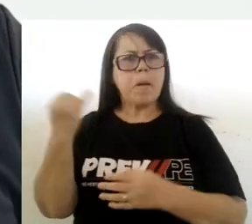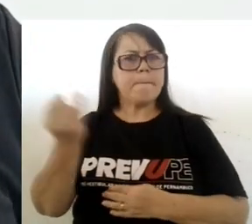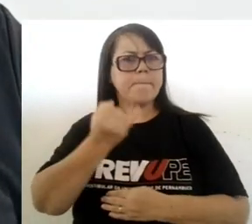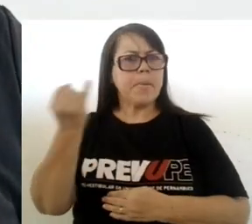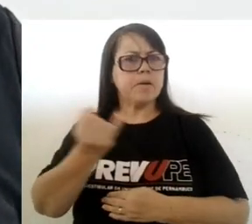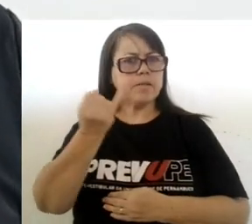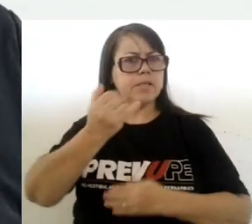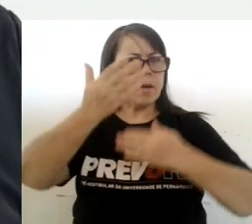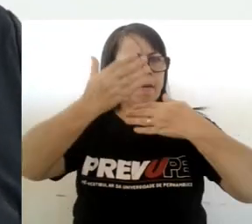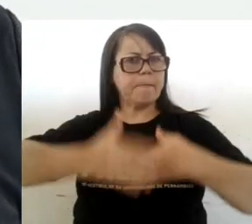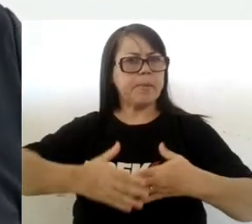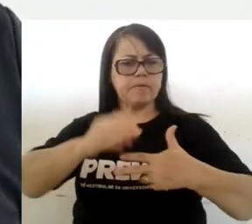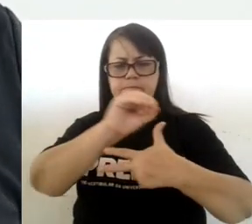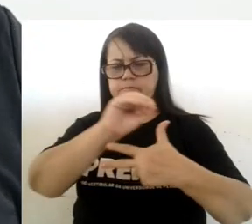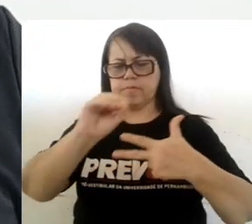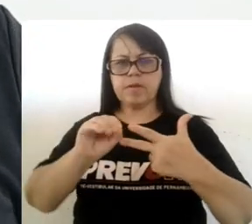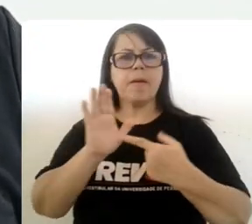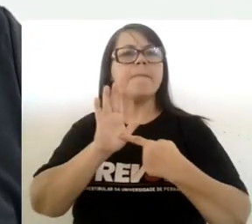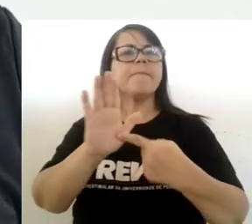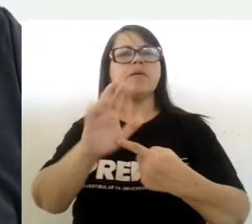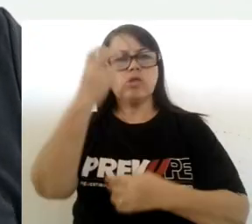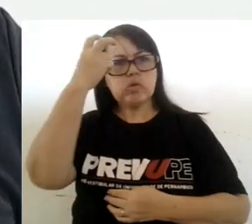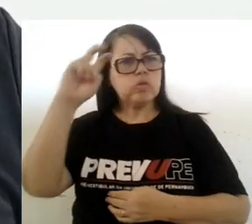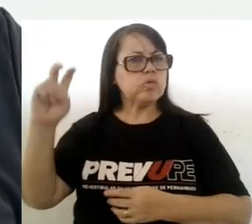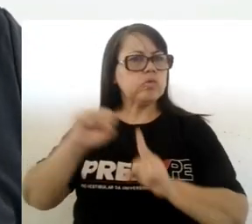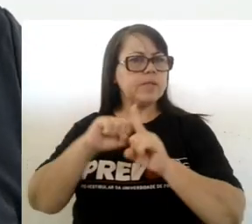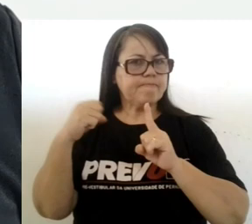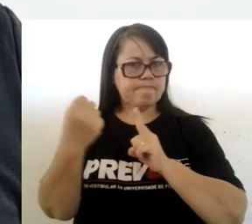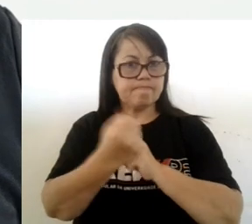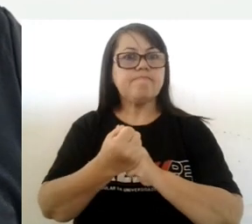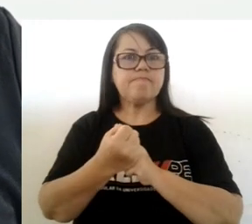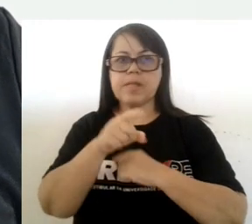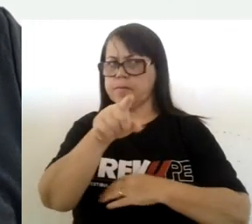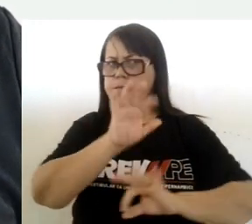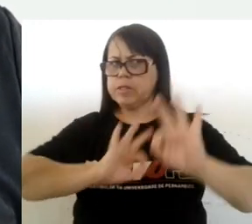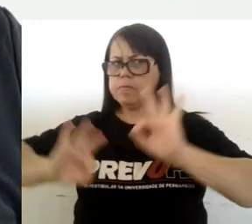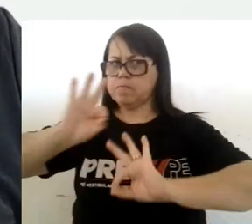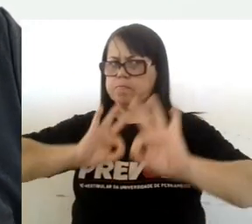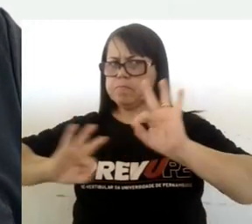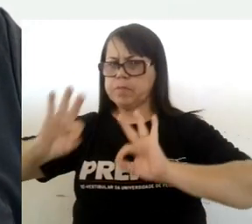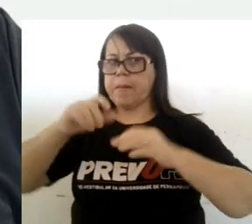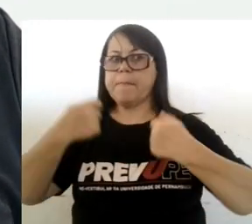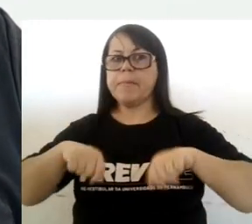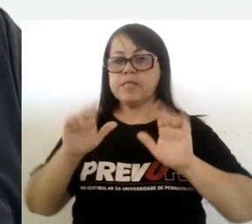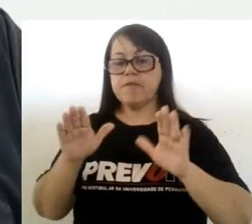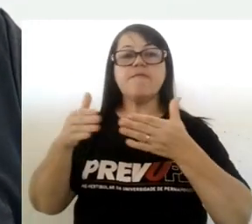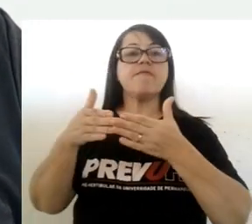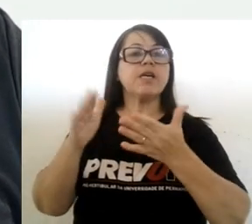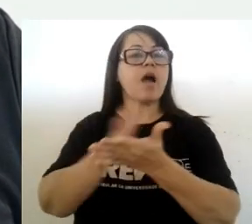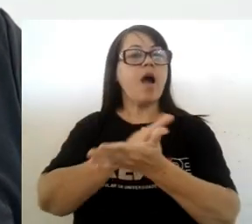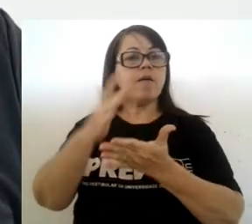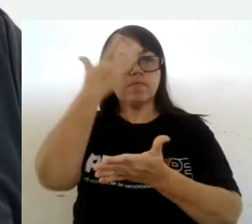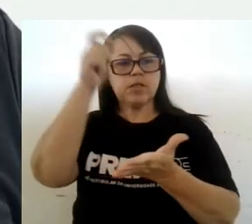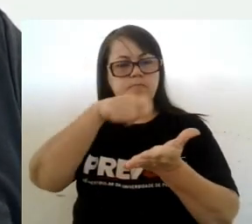essencial da provas do Eném refletindo Nossa cultura e sociedade para se preparar adequadamente é importante focar em